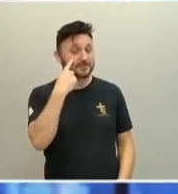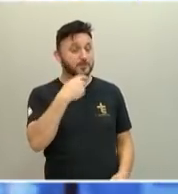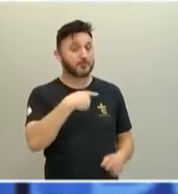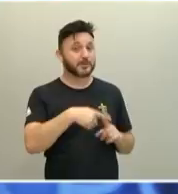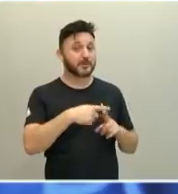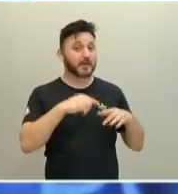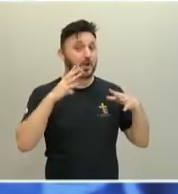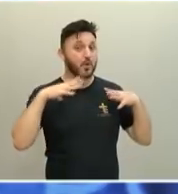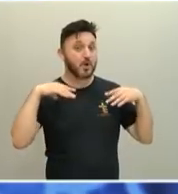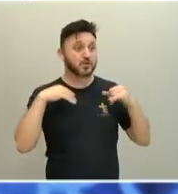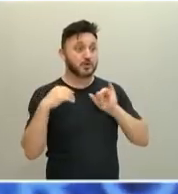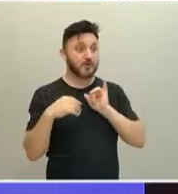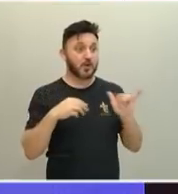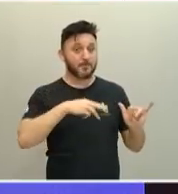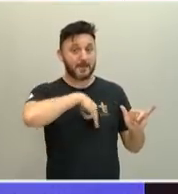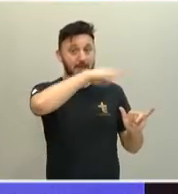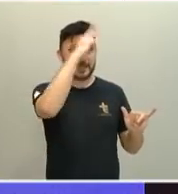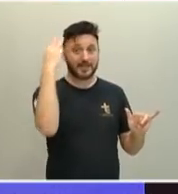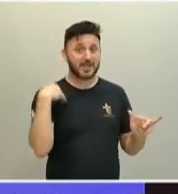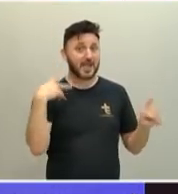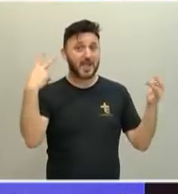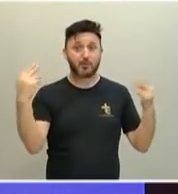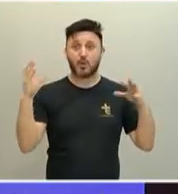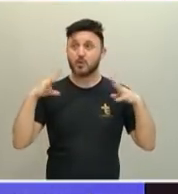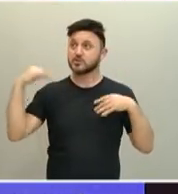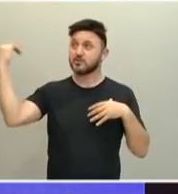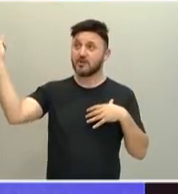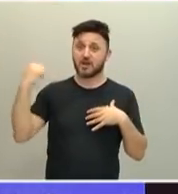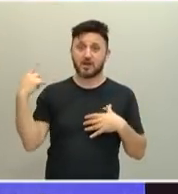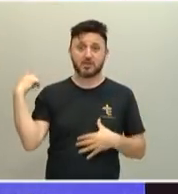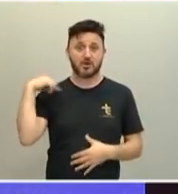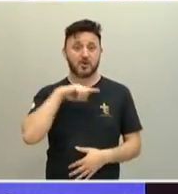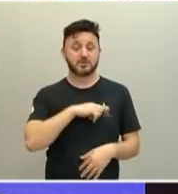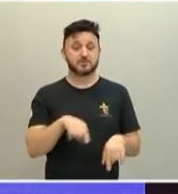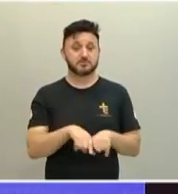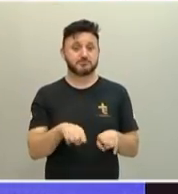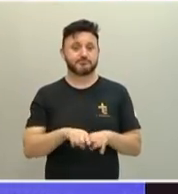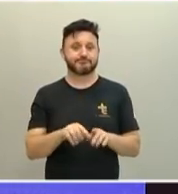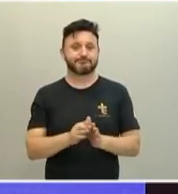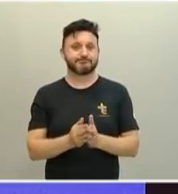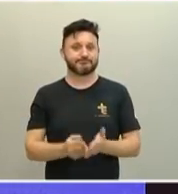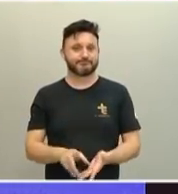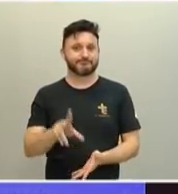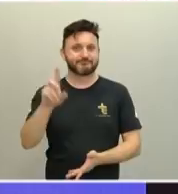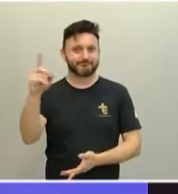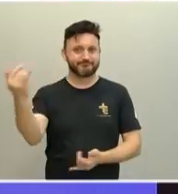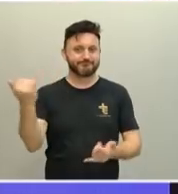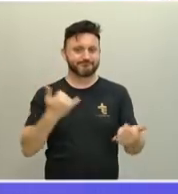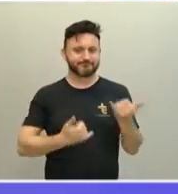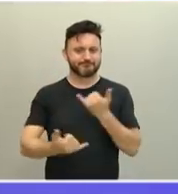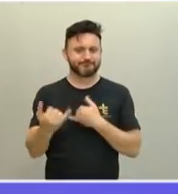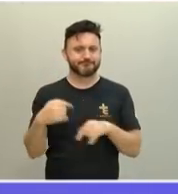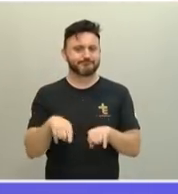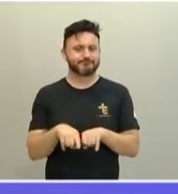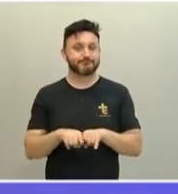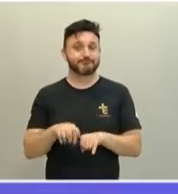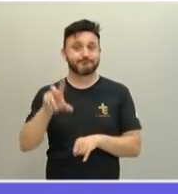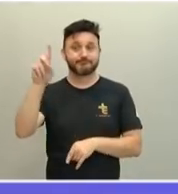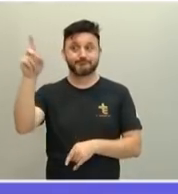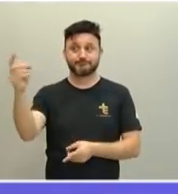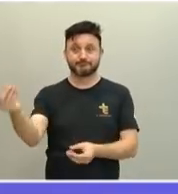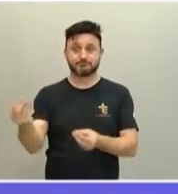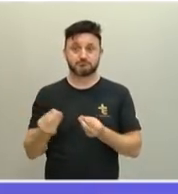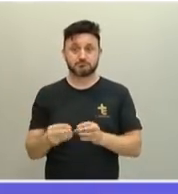é para nós. A voz que você está escutando é a minha, é a nossa, mas a palavra que você está ouvindo é de Deus. E Deus deixou você estar aqui